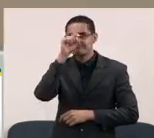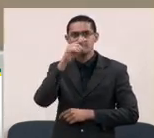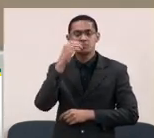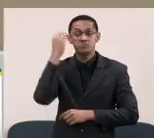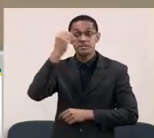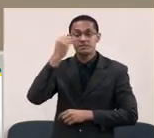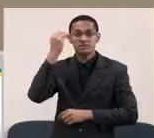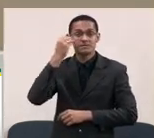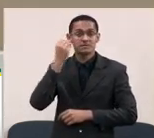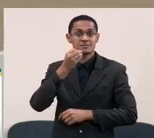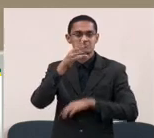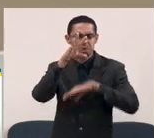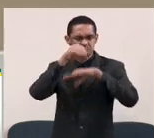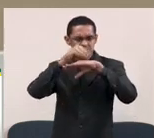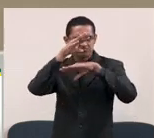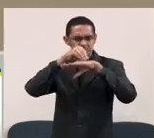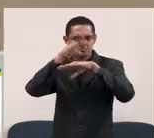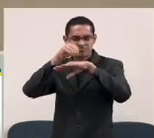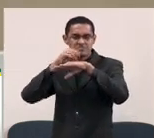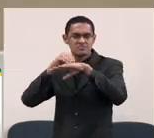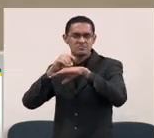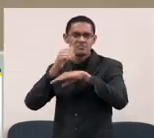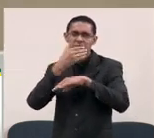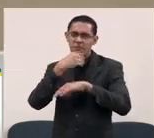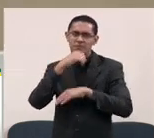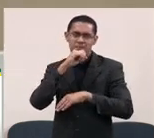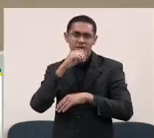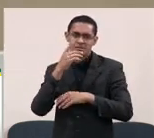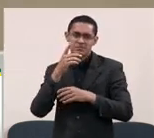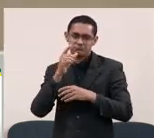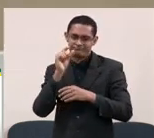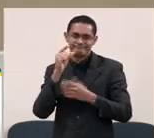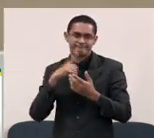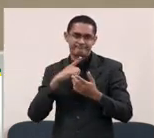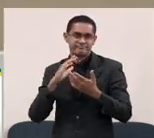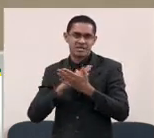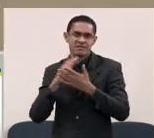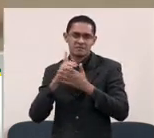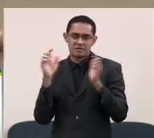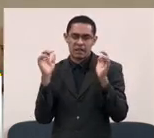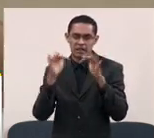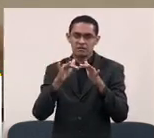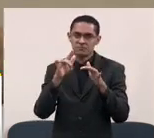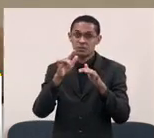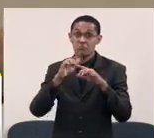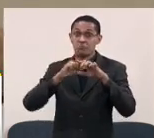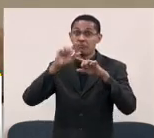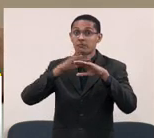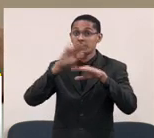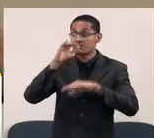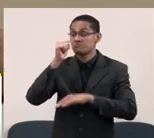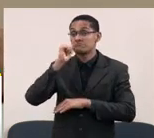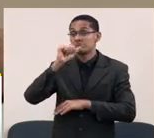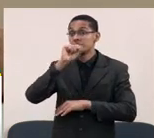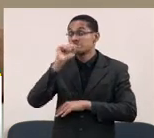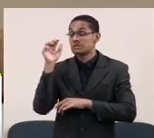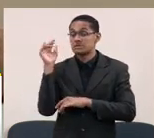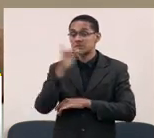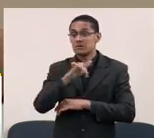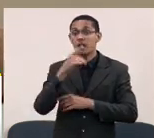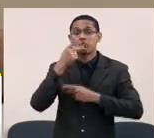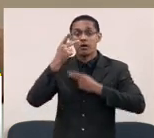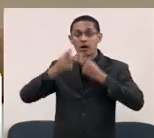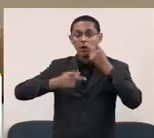principalmente das mães, porque pai é minoria nesses encontros, as mães, quando relatam o seu